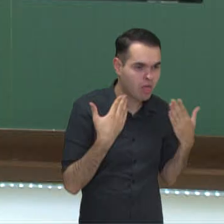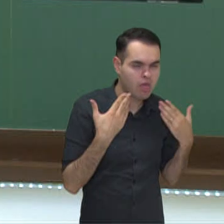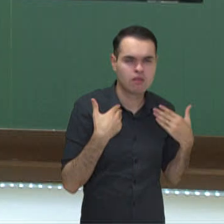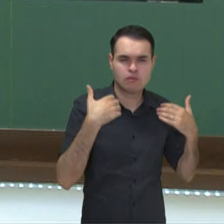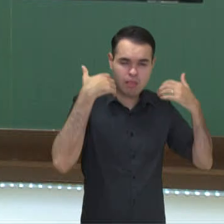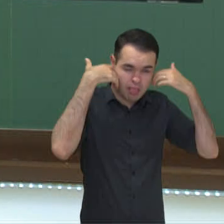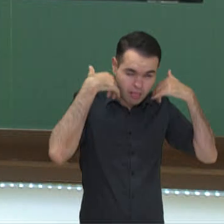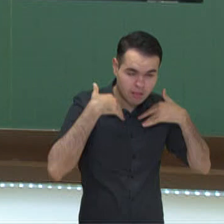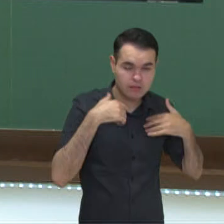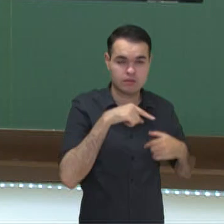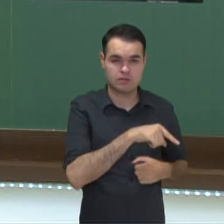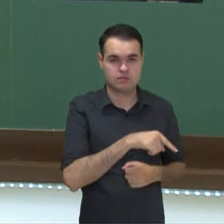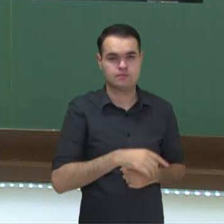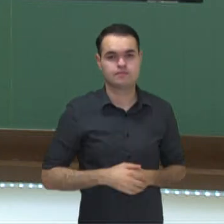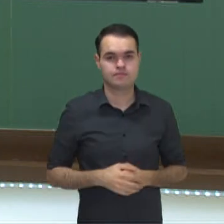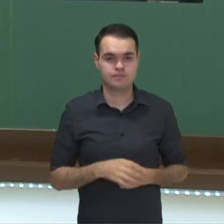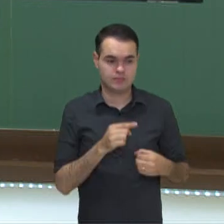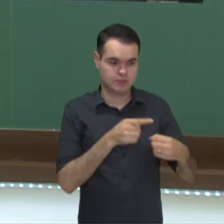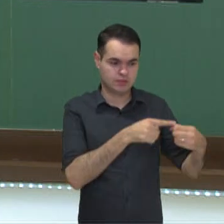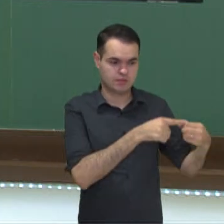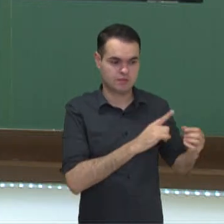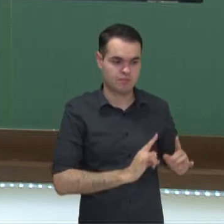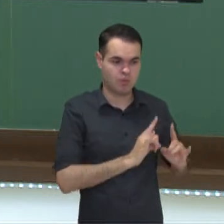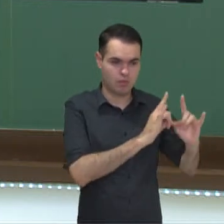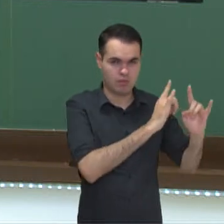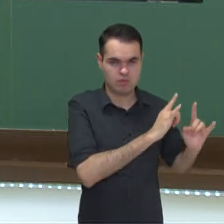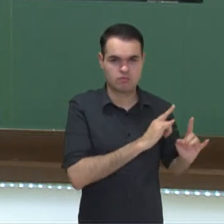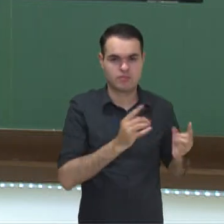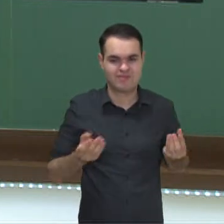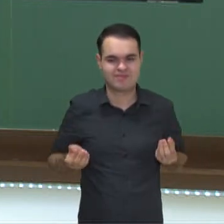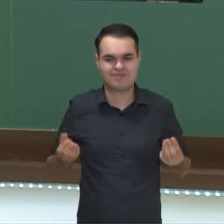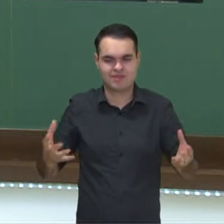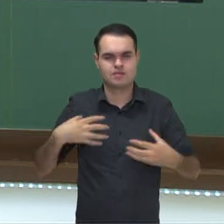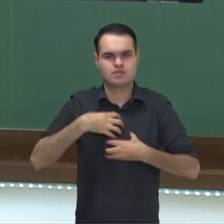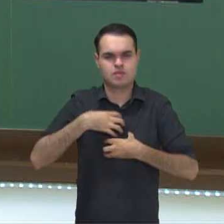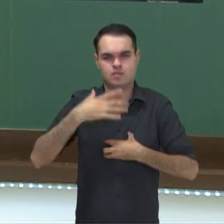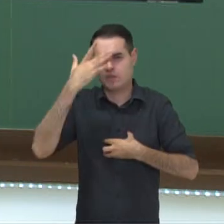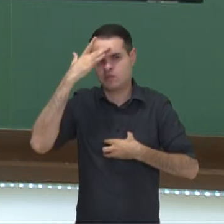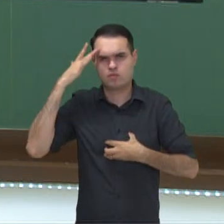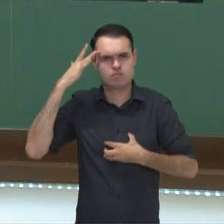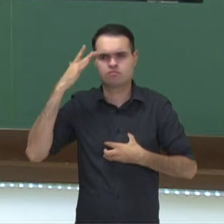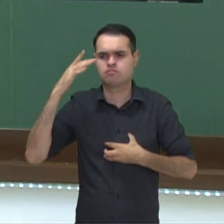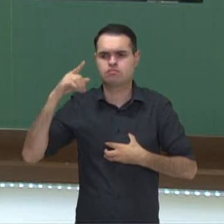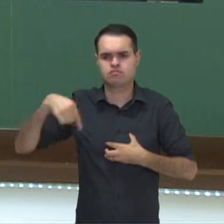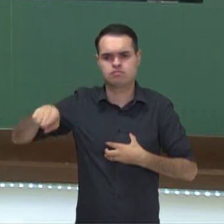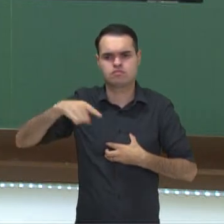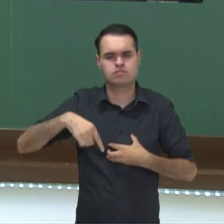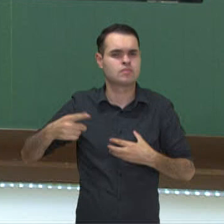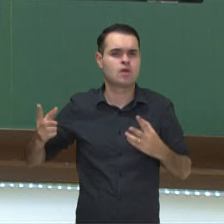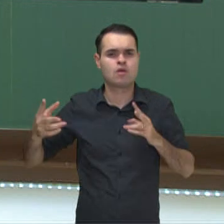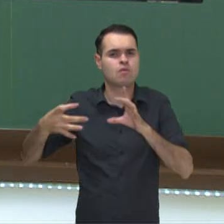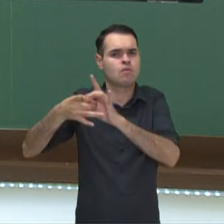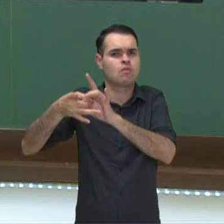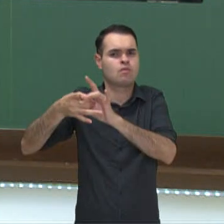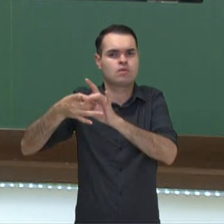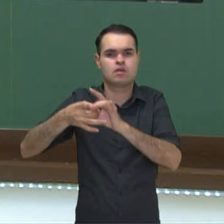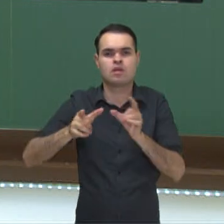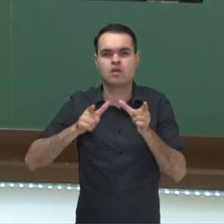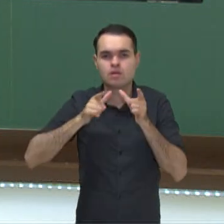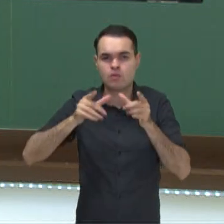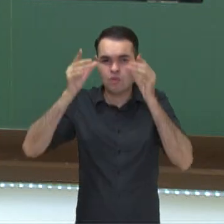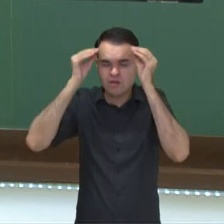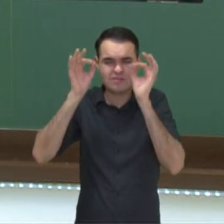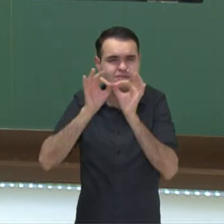esse conhecimento, esse sentimento, essa sensação que as pessoas têm. É uma linguagem simples, então faz parte do discurso